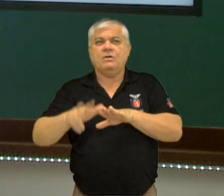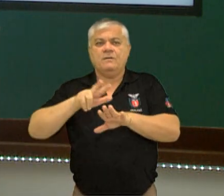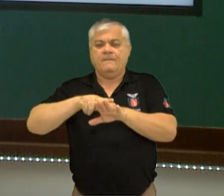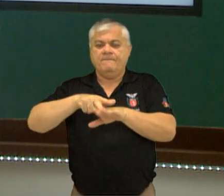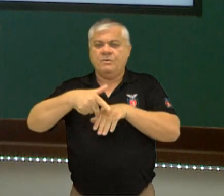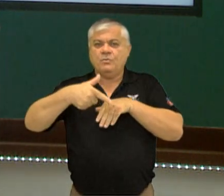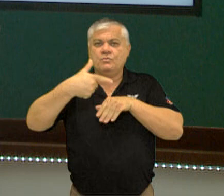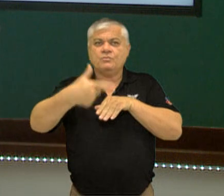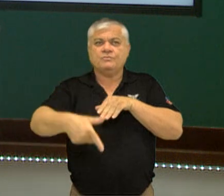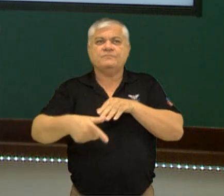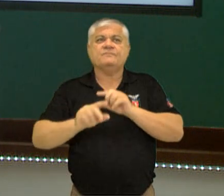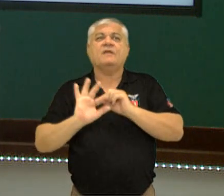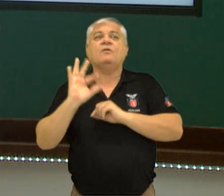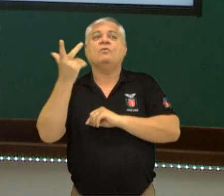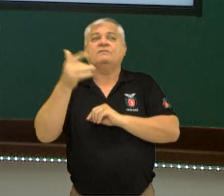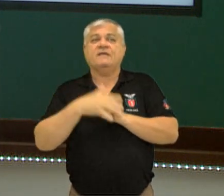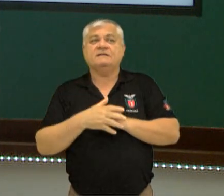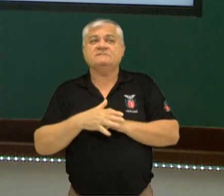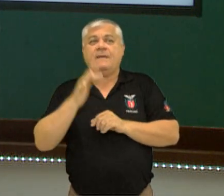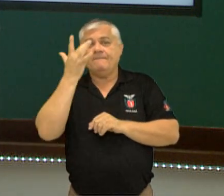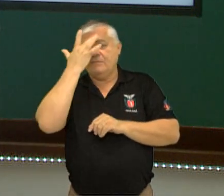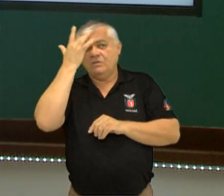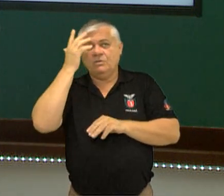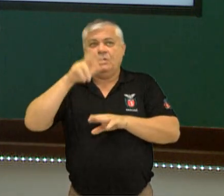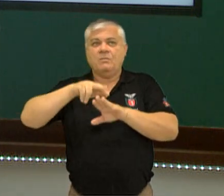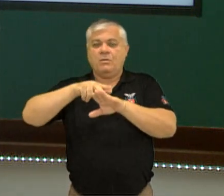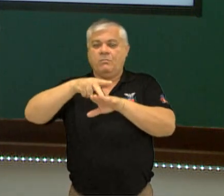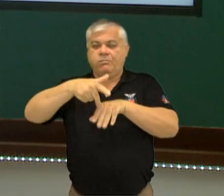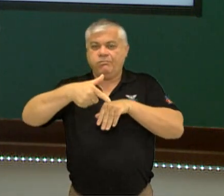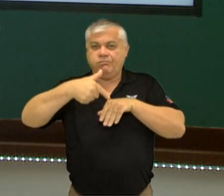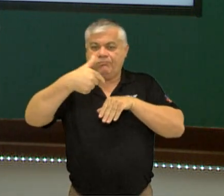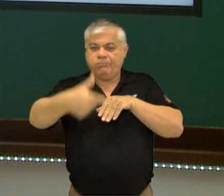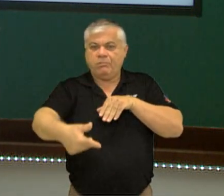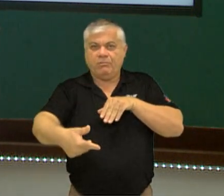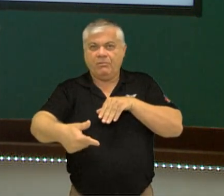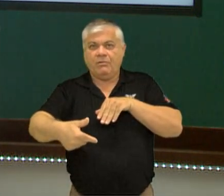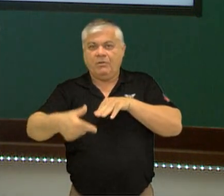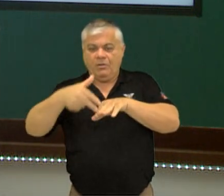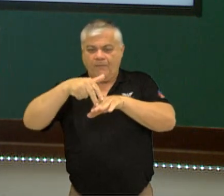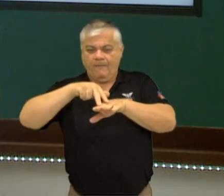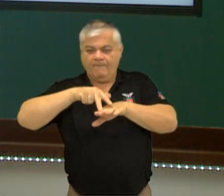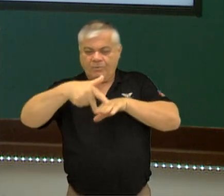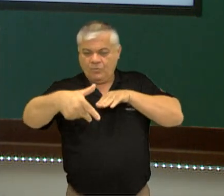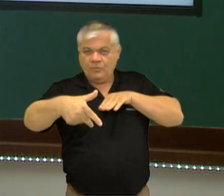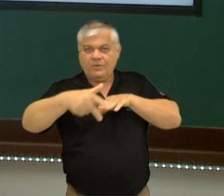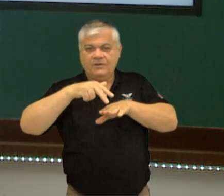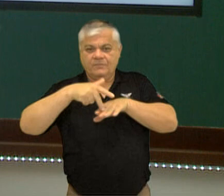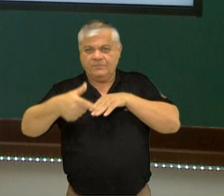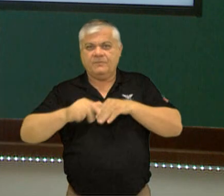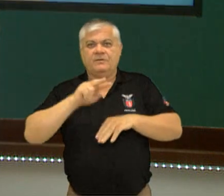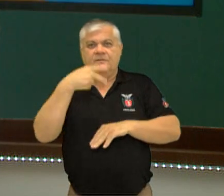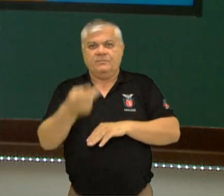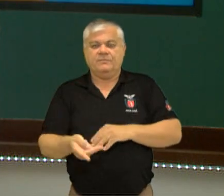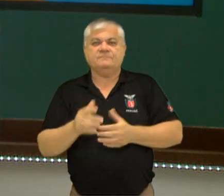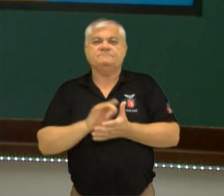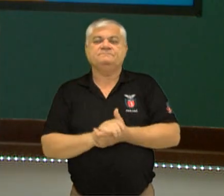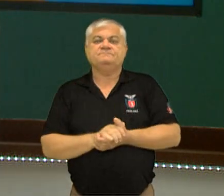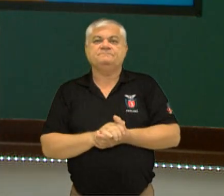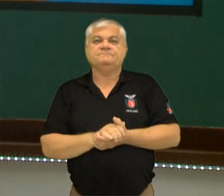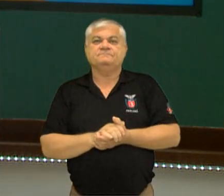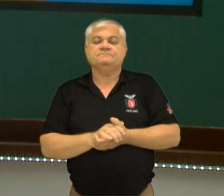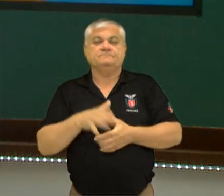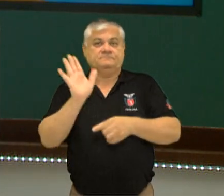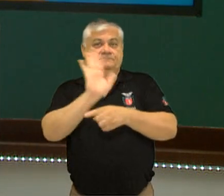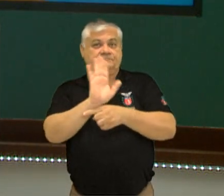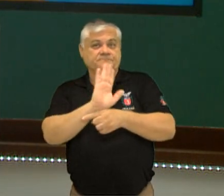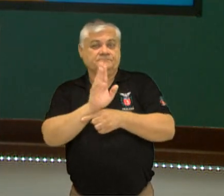que acontece? Certa pessoa está andando sobre o barco e muitas vezes ela caminha para frente, o barco vai para trás e acaba caindo. Certo?